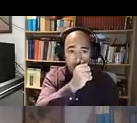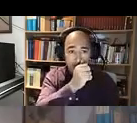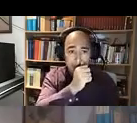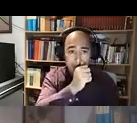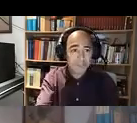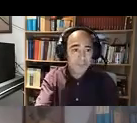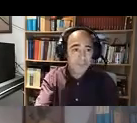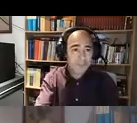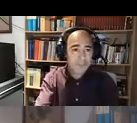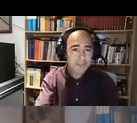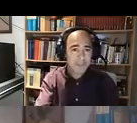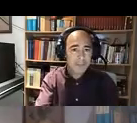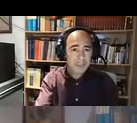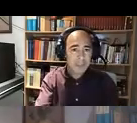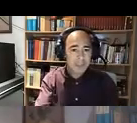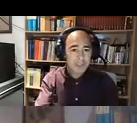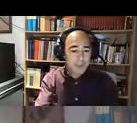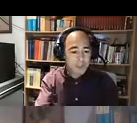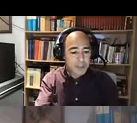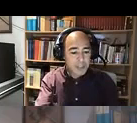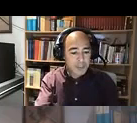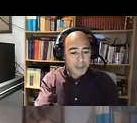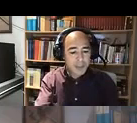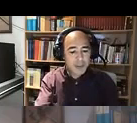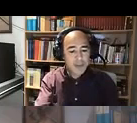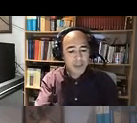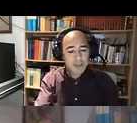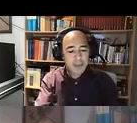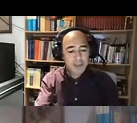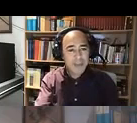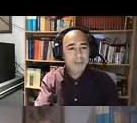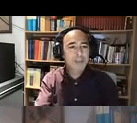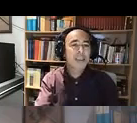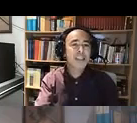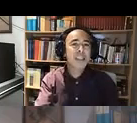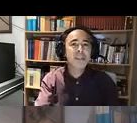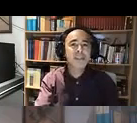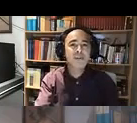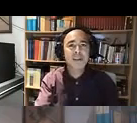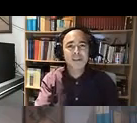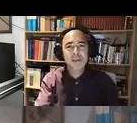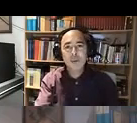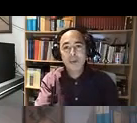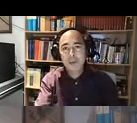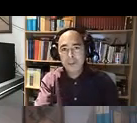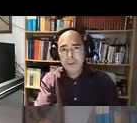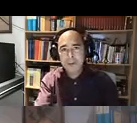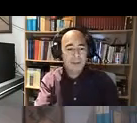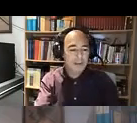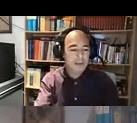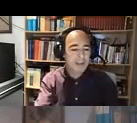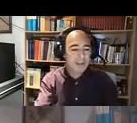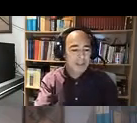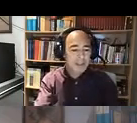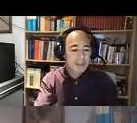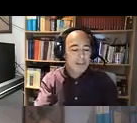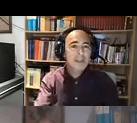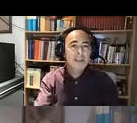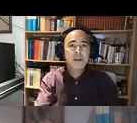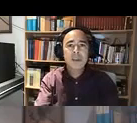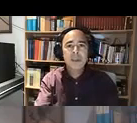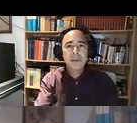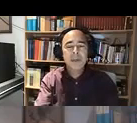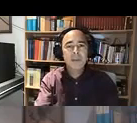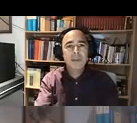também é bem pois temos aqui dos carros da empresa essa empresa dos carros falam muito nisso errado